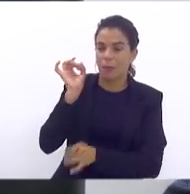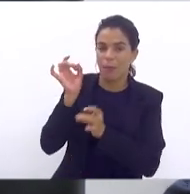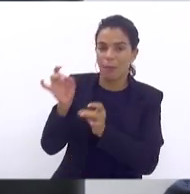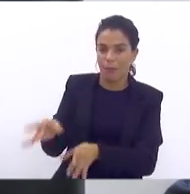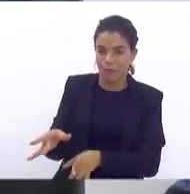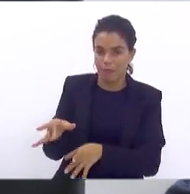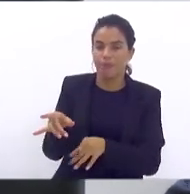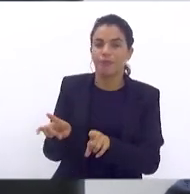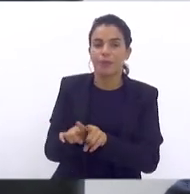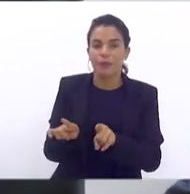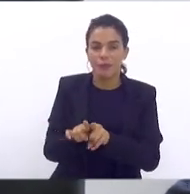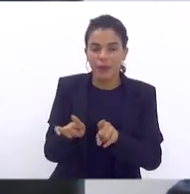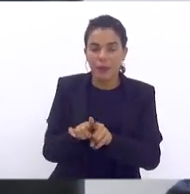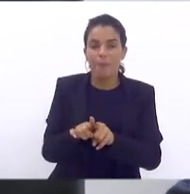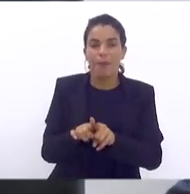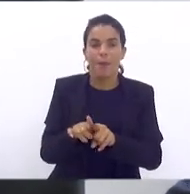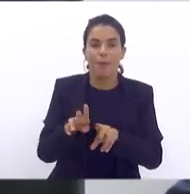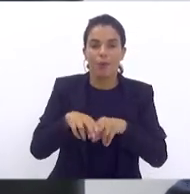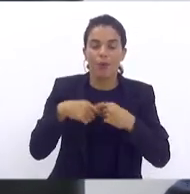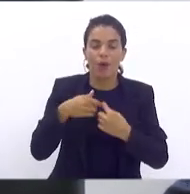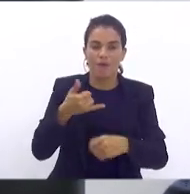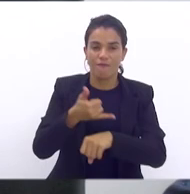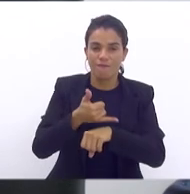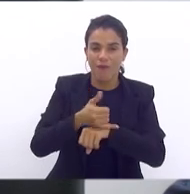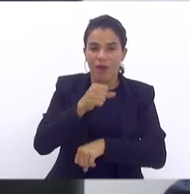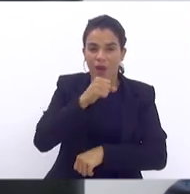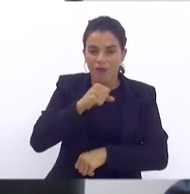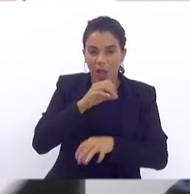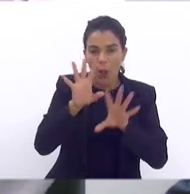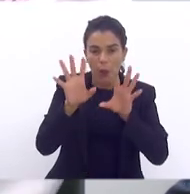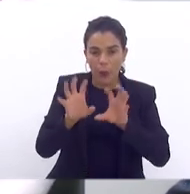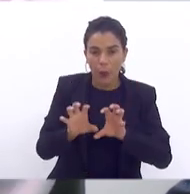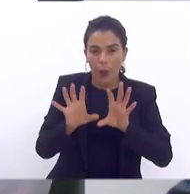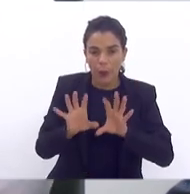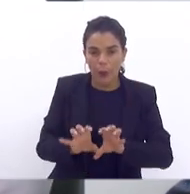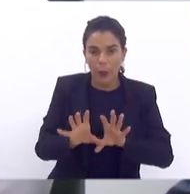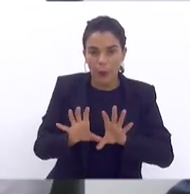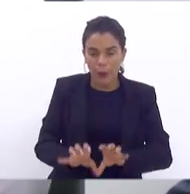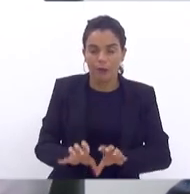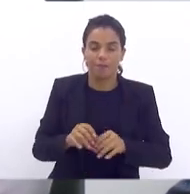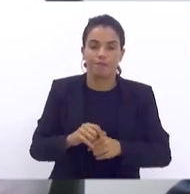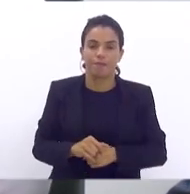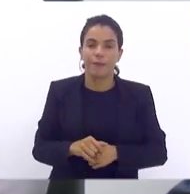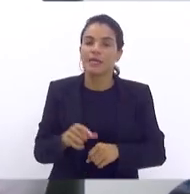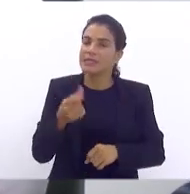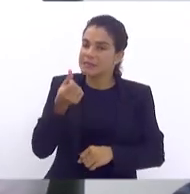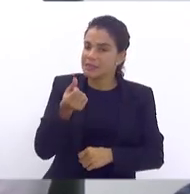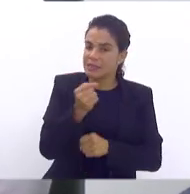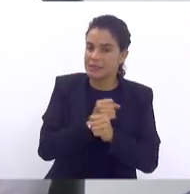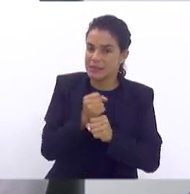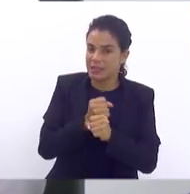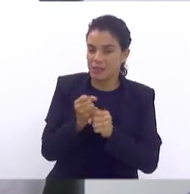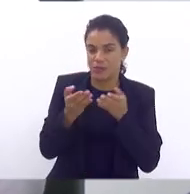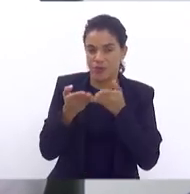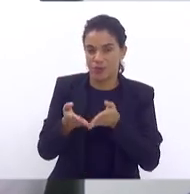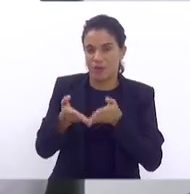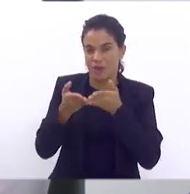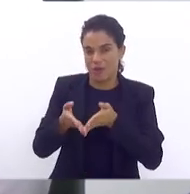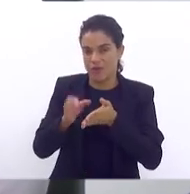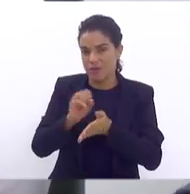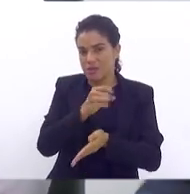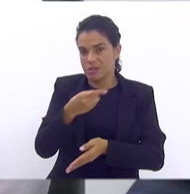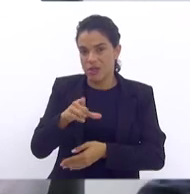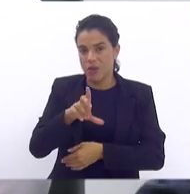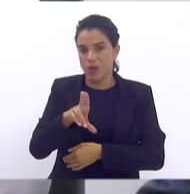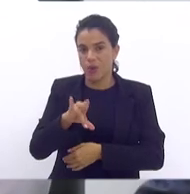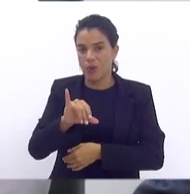passar do tempo, né, pela corrosão, poderia se soltar, e foi o que aconteceu. As autoridades sabiam que há 6 anos o navio São Luís apresentava risco